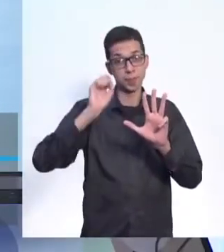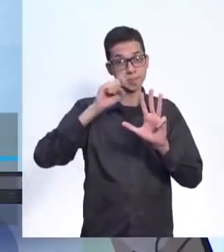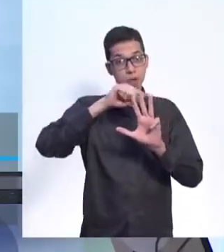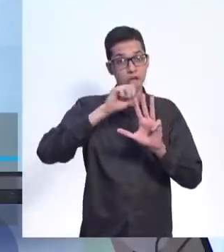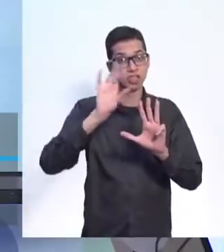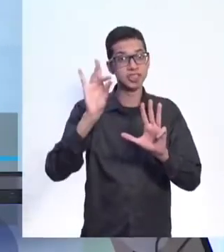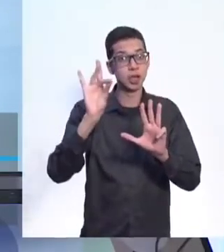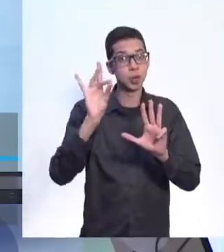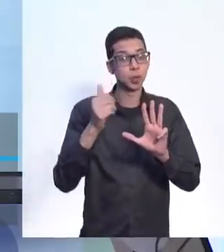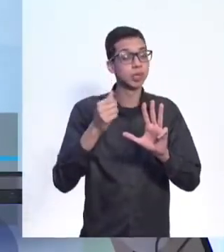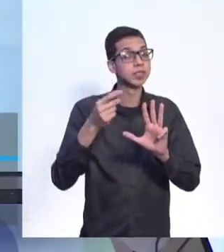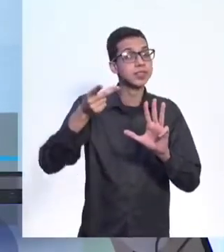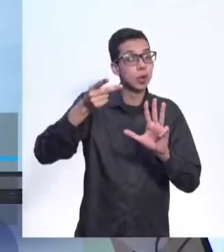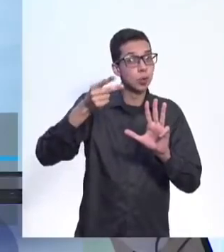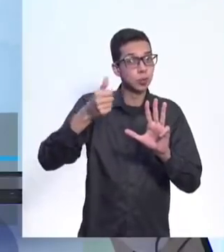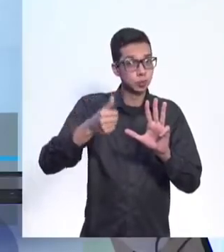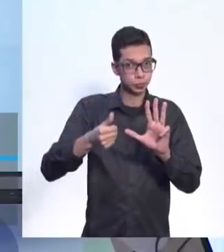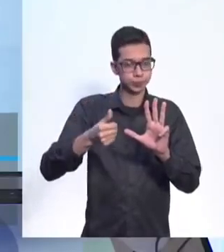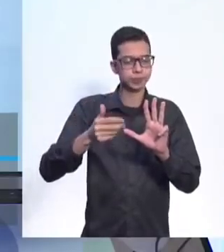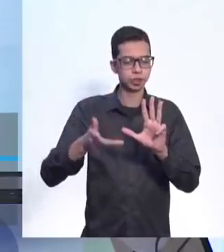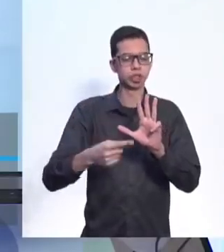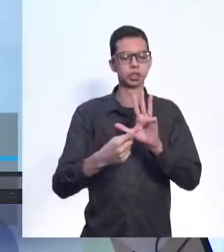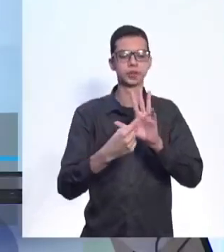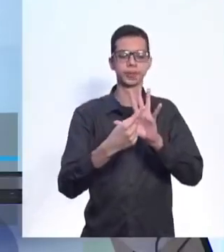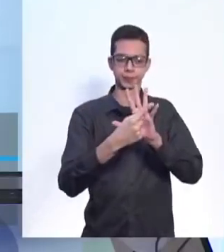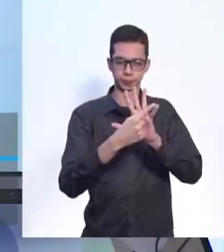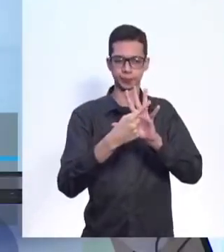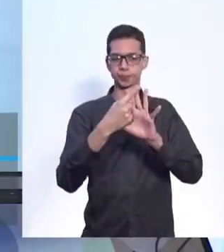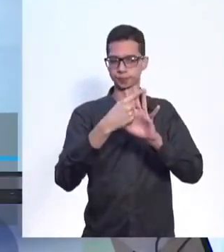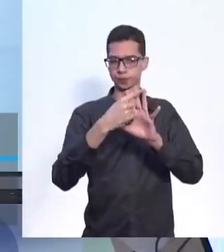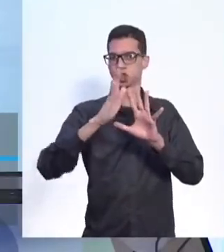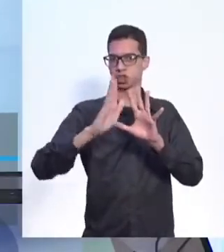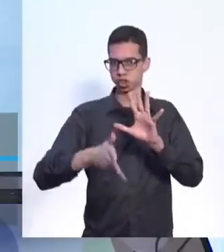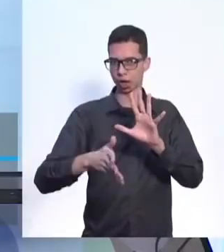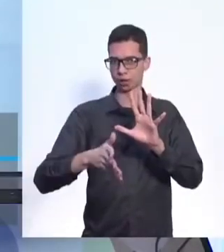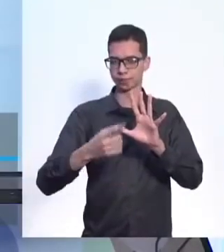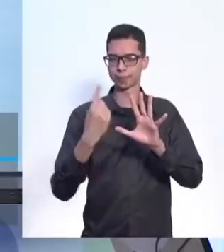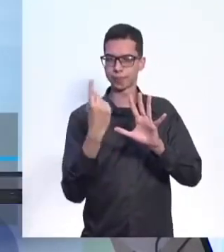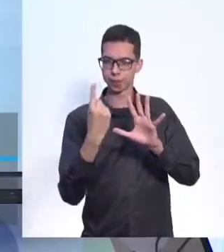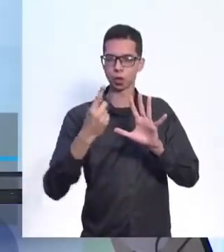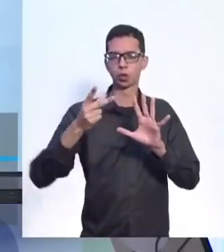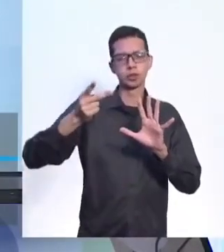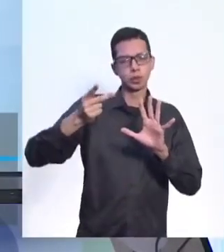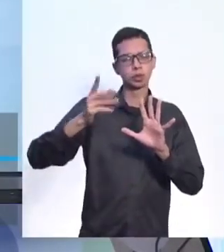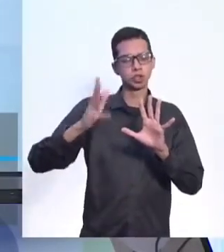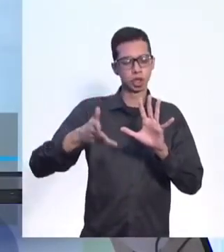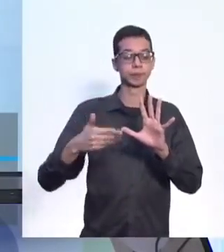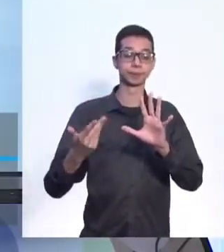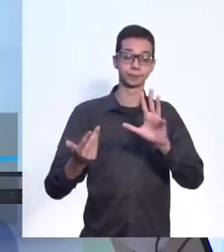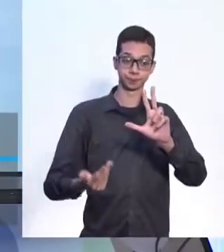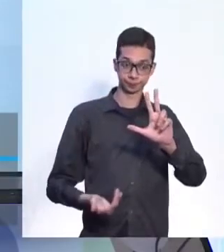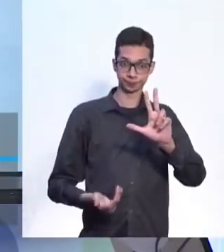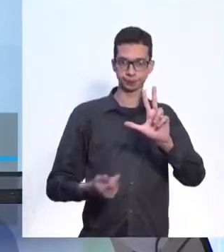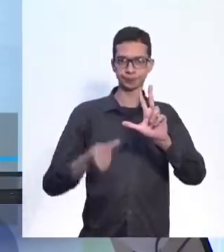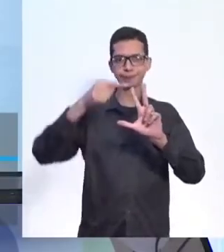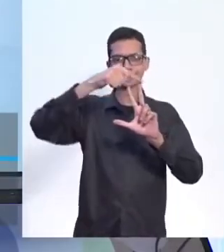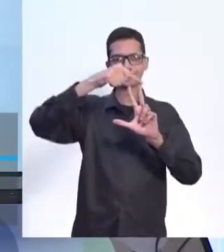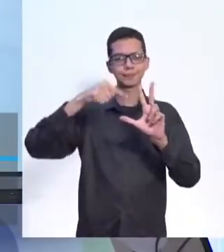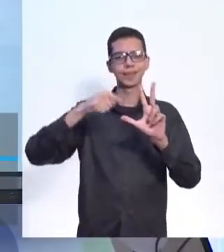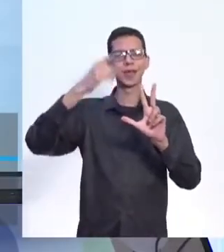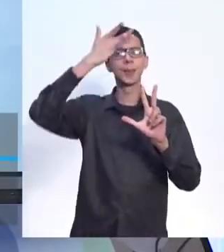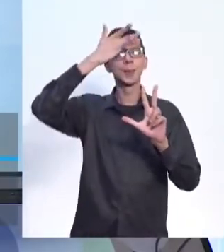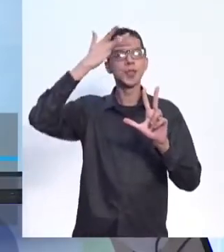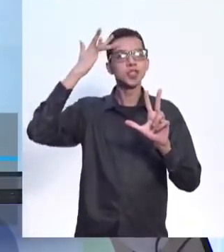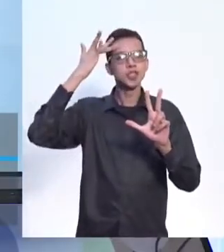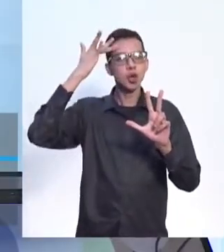primeira posição e uma pessoa na segunda. Então, vão sobrar 3 pessoas para ocupar a